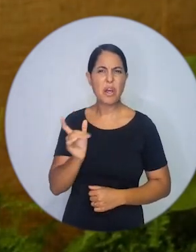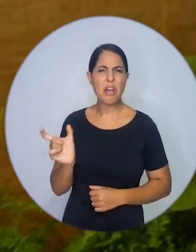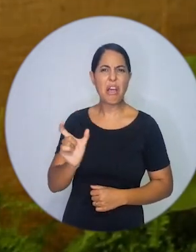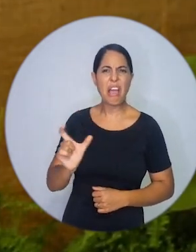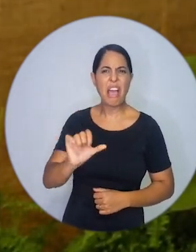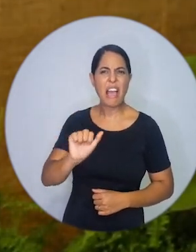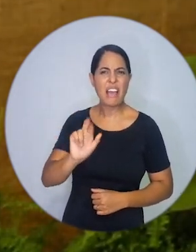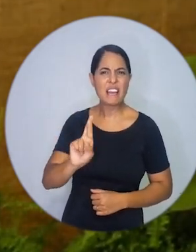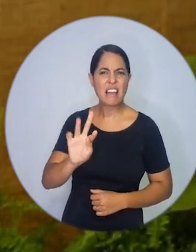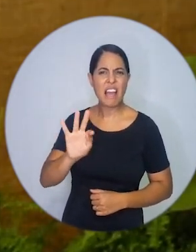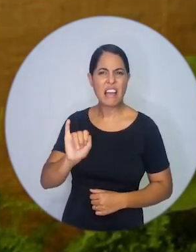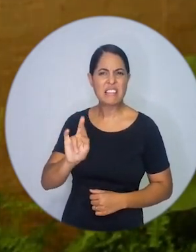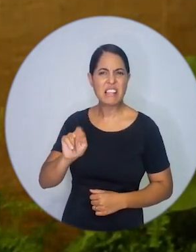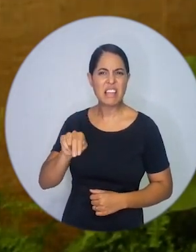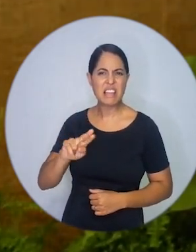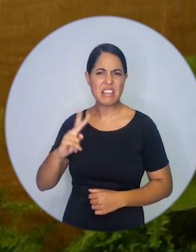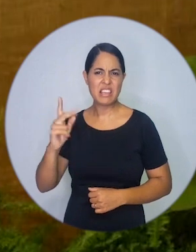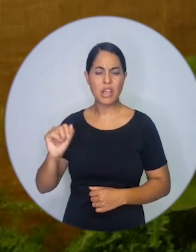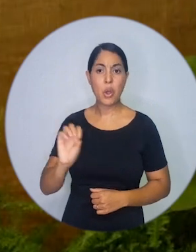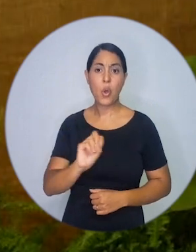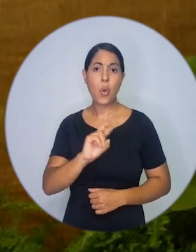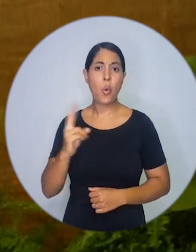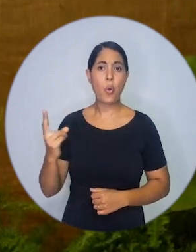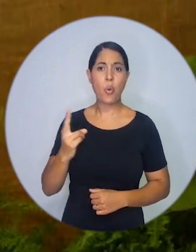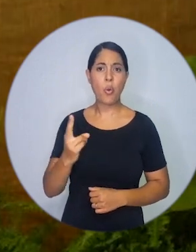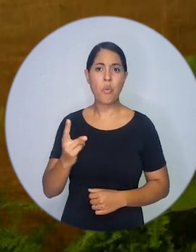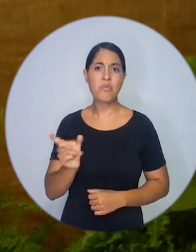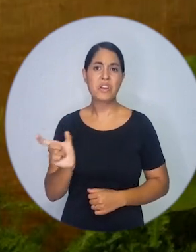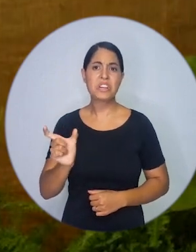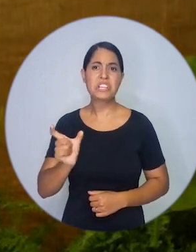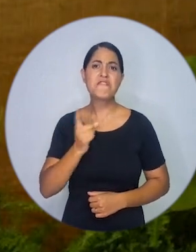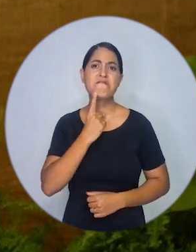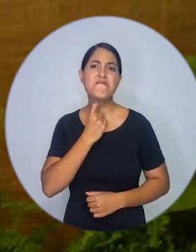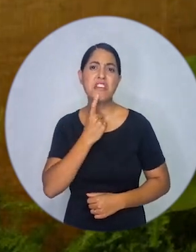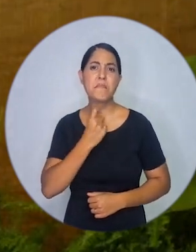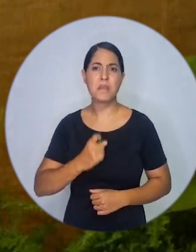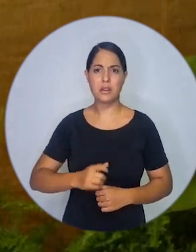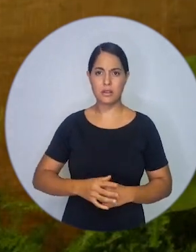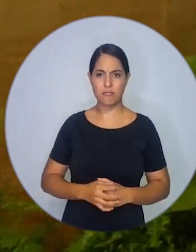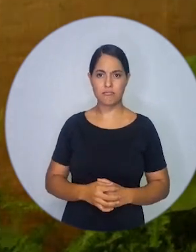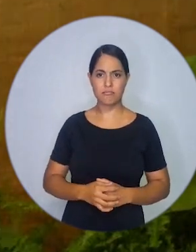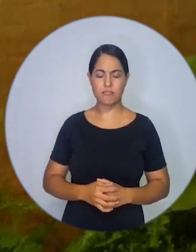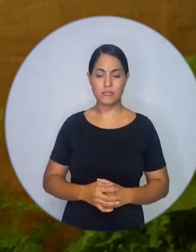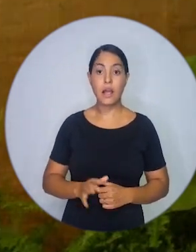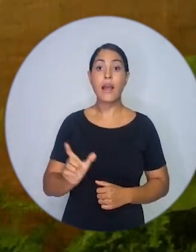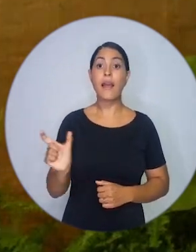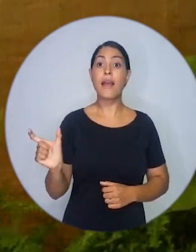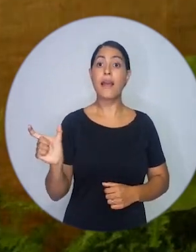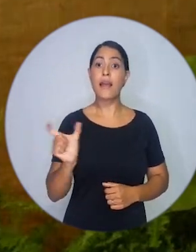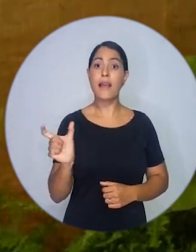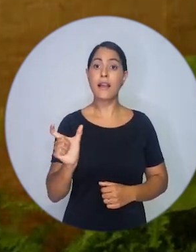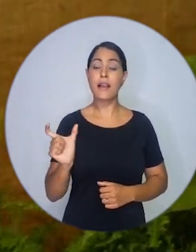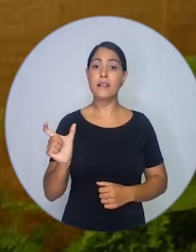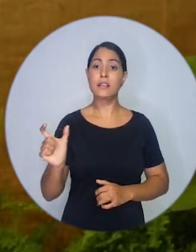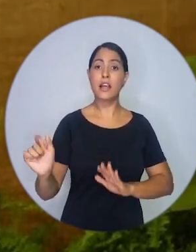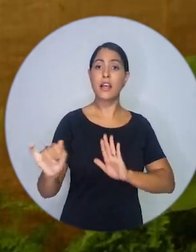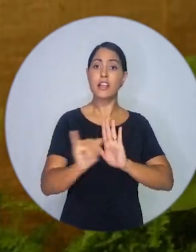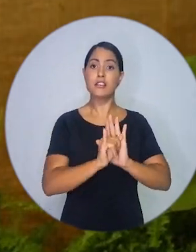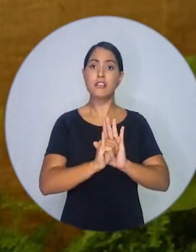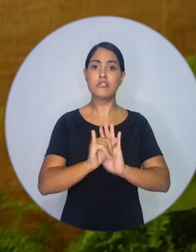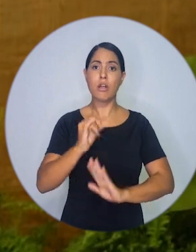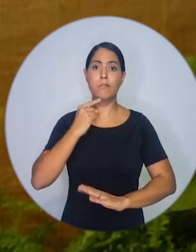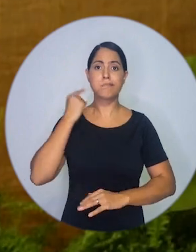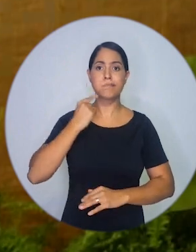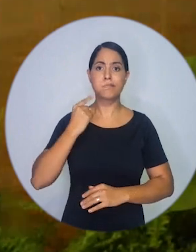carteirinha, ou carinhosamente como a vermelhinha. Ela é a carteira de identidade